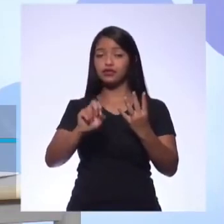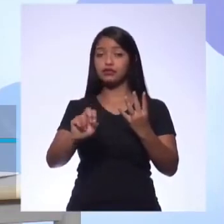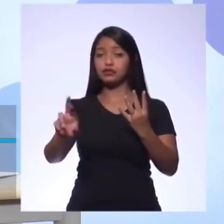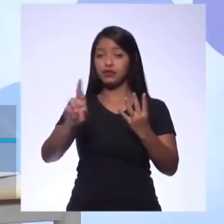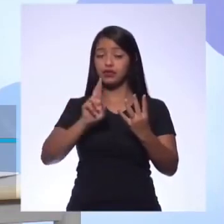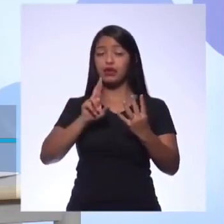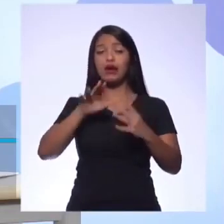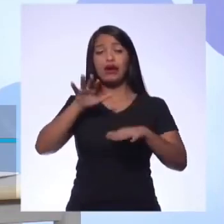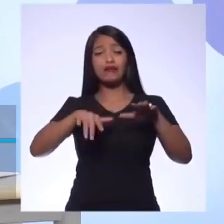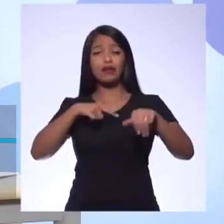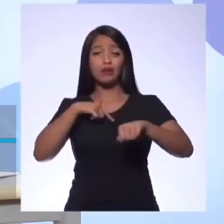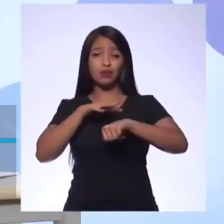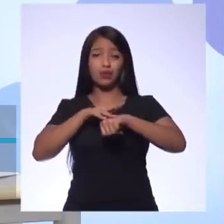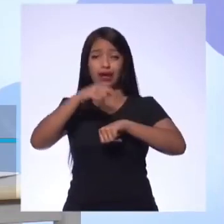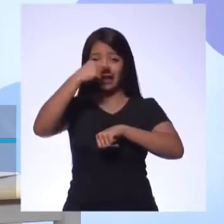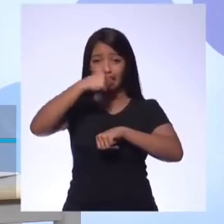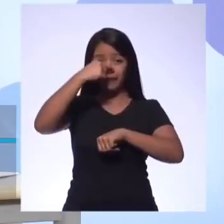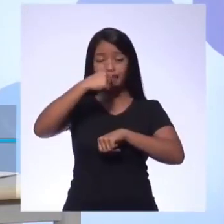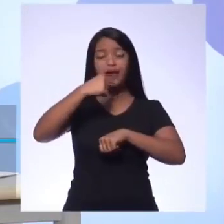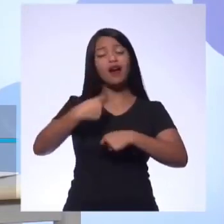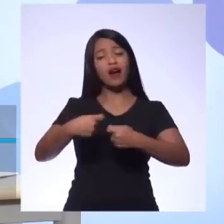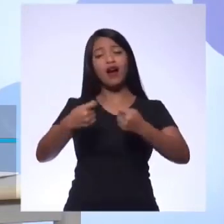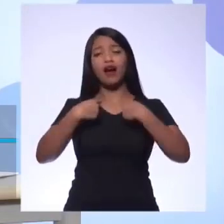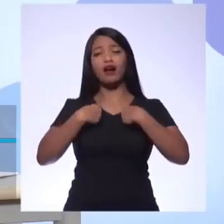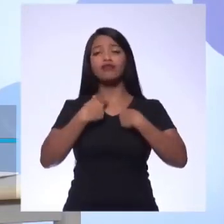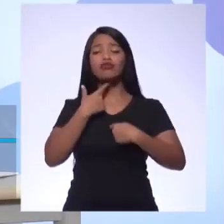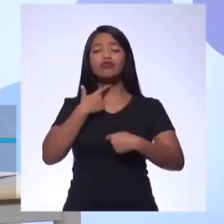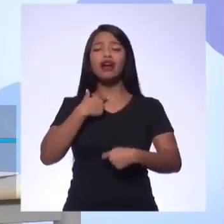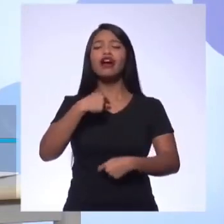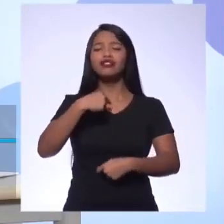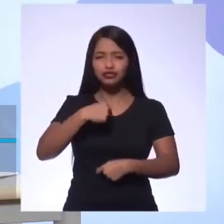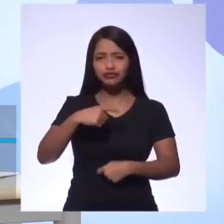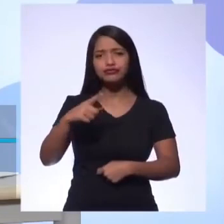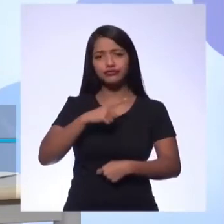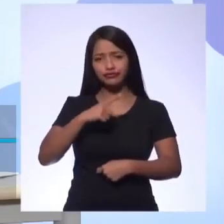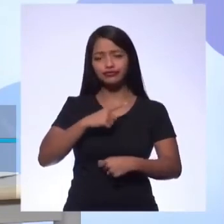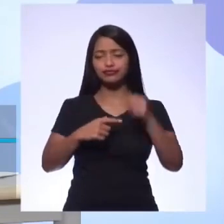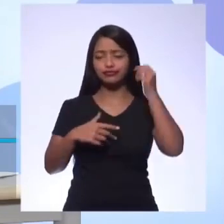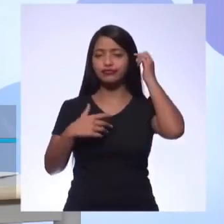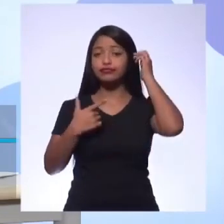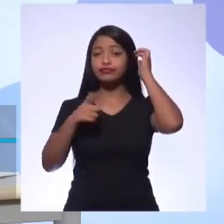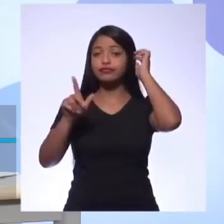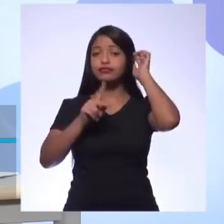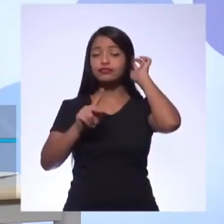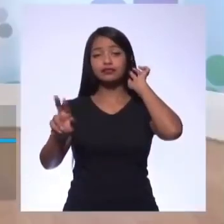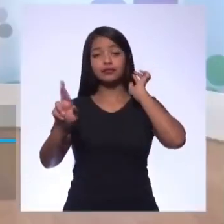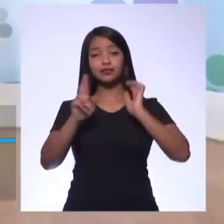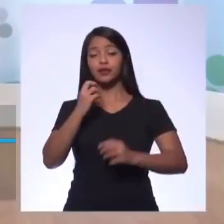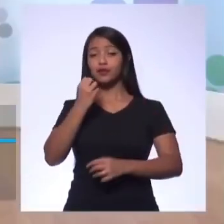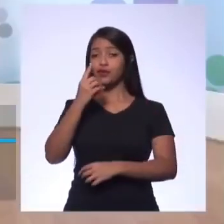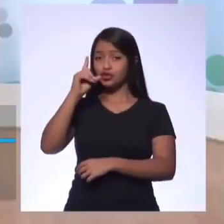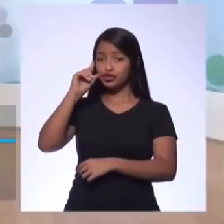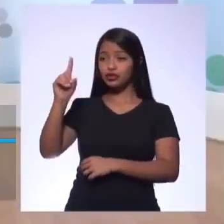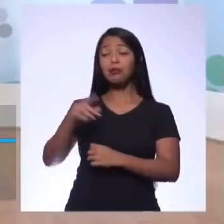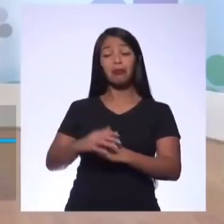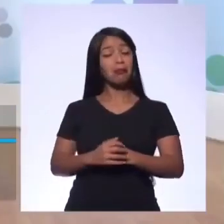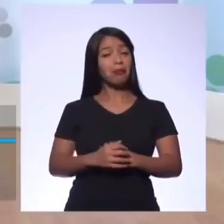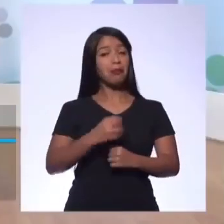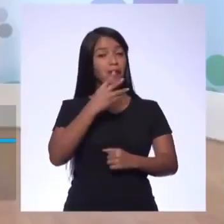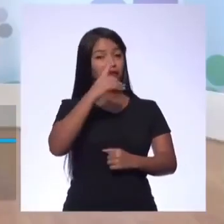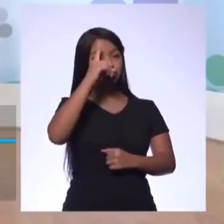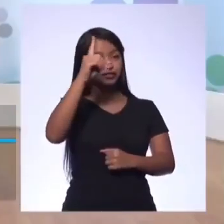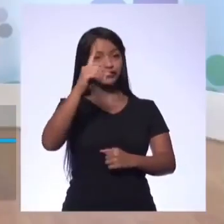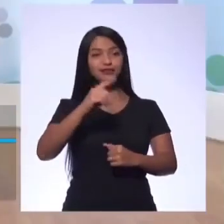Deixa eu ver aqui. O professor Luiz aqui mandando bom dia. Bom dia. Bem,